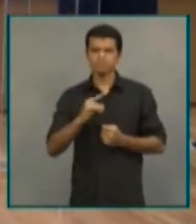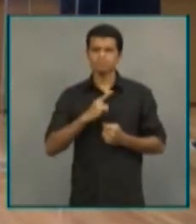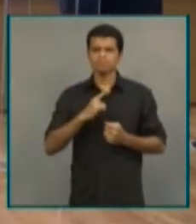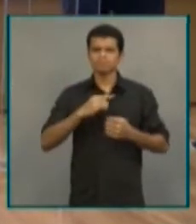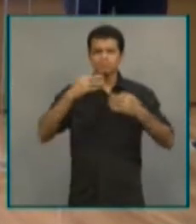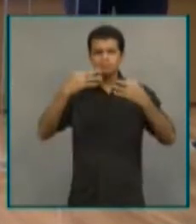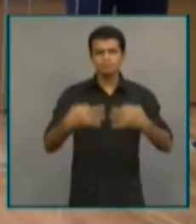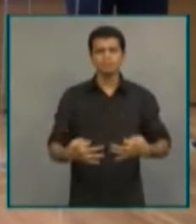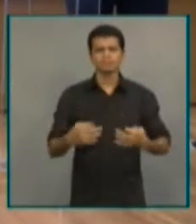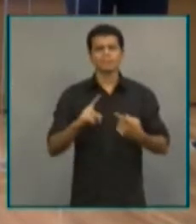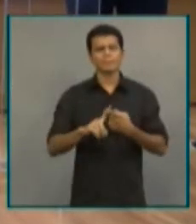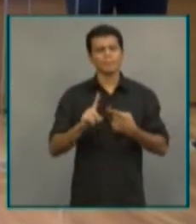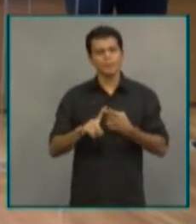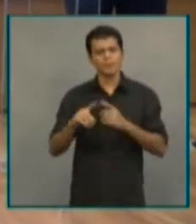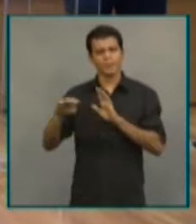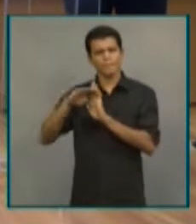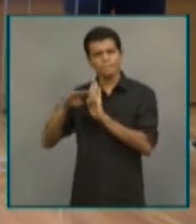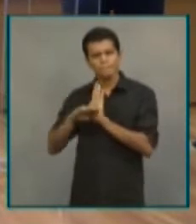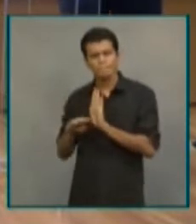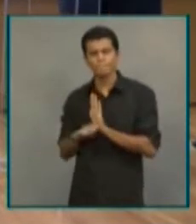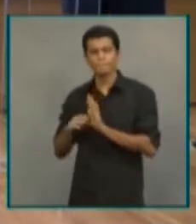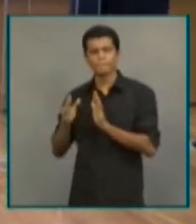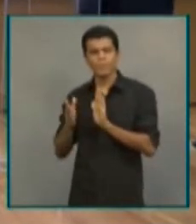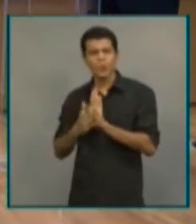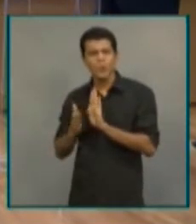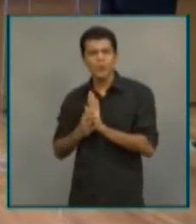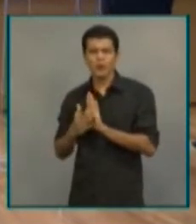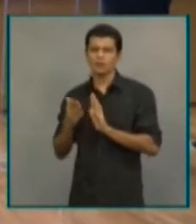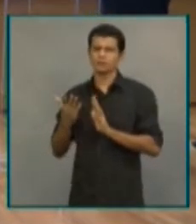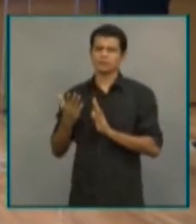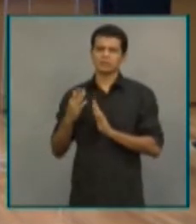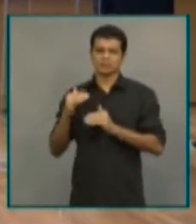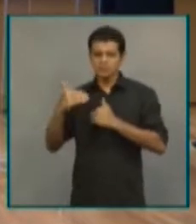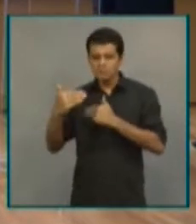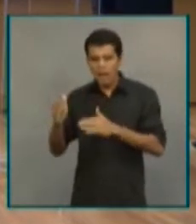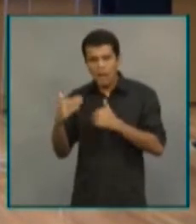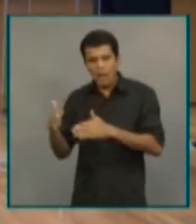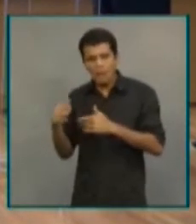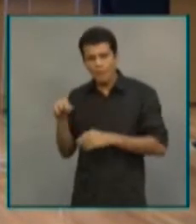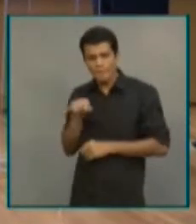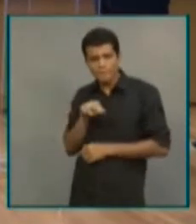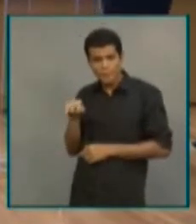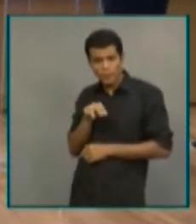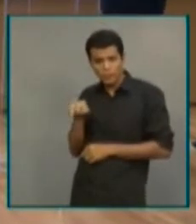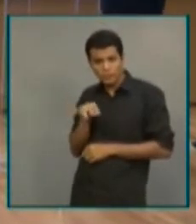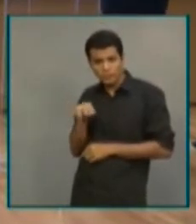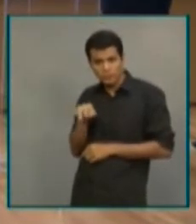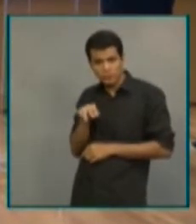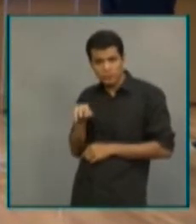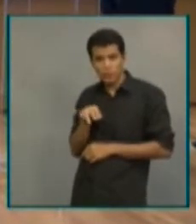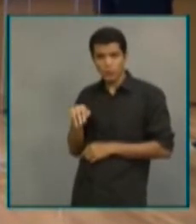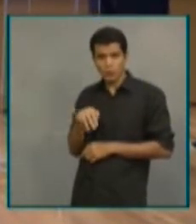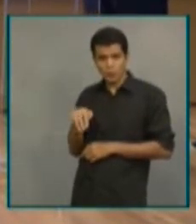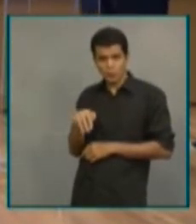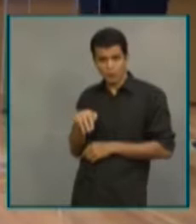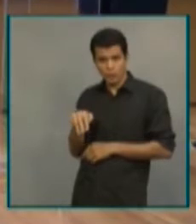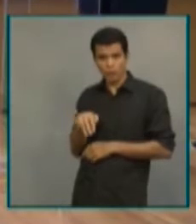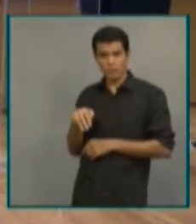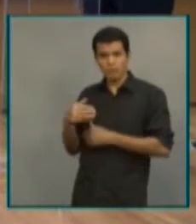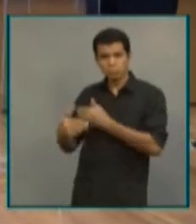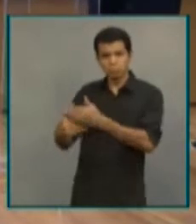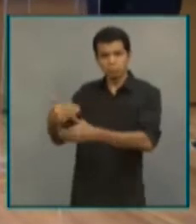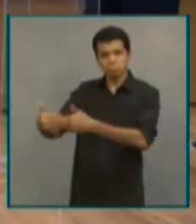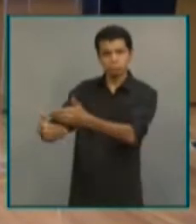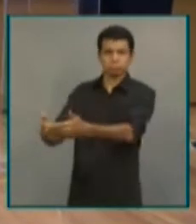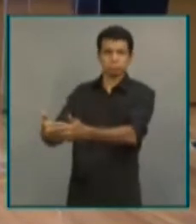também propostas de salas com monitorias na OAB para ajudar os advogados em início de carreira. Gostaria de saber, a